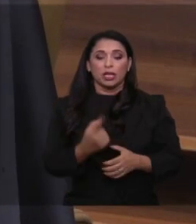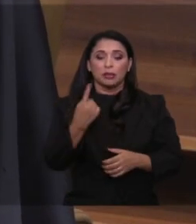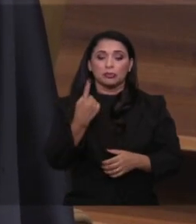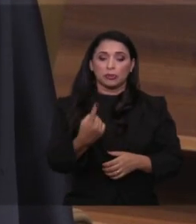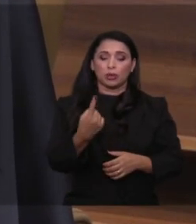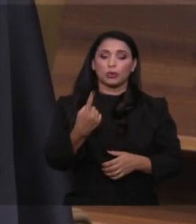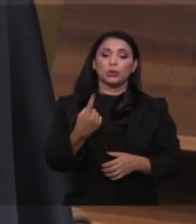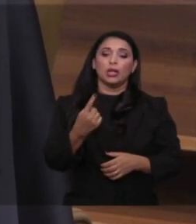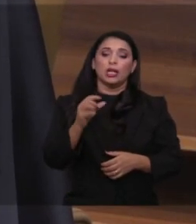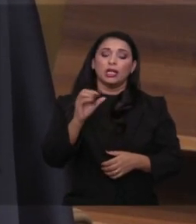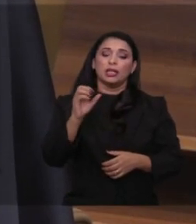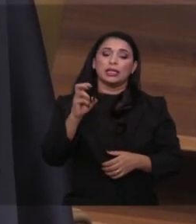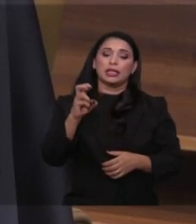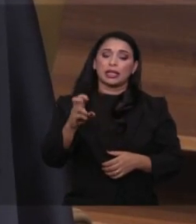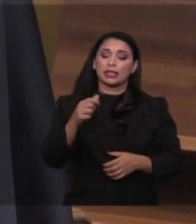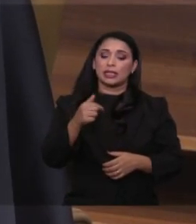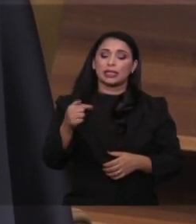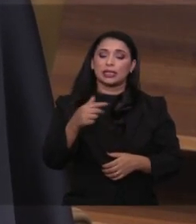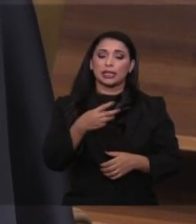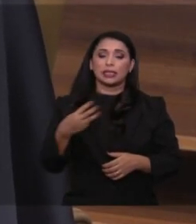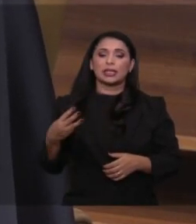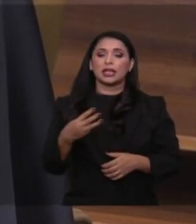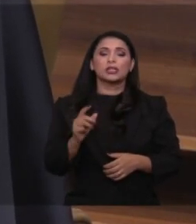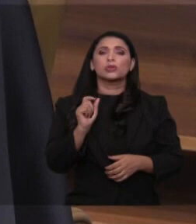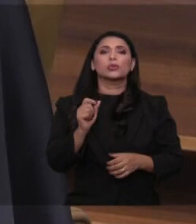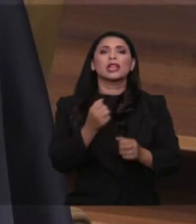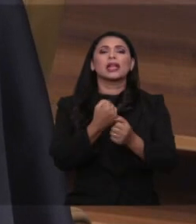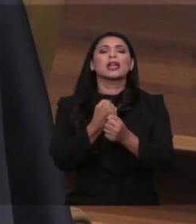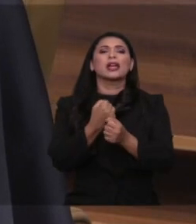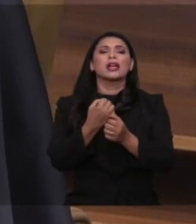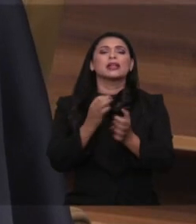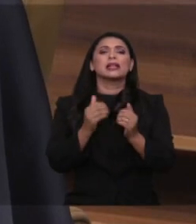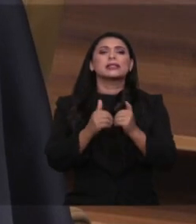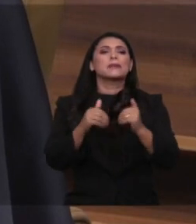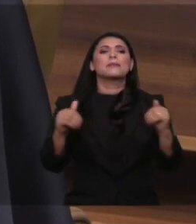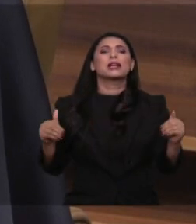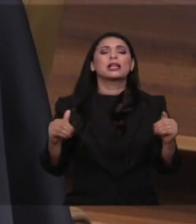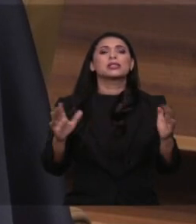1573, o que pode caracterizar a impossibilidade da comunhão de vida?